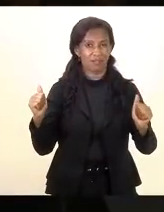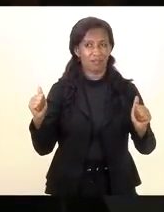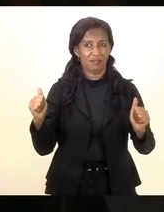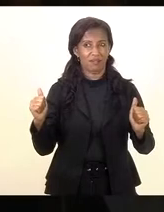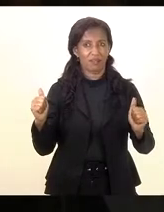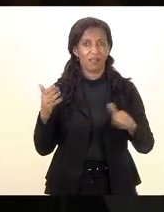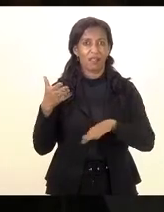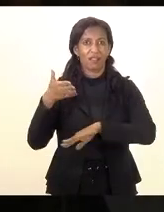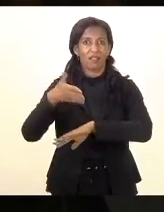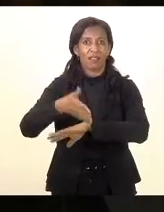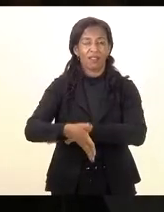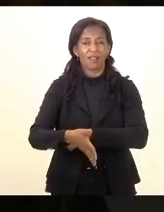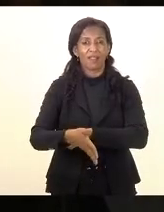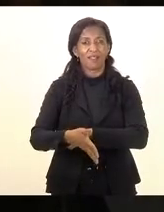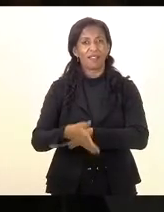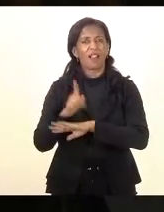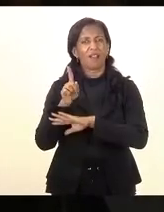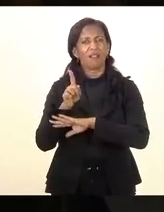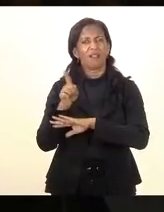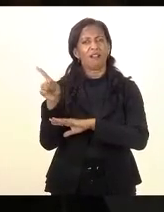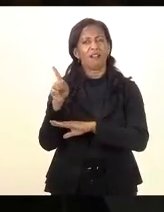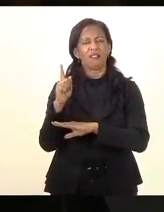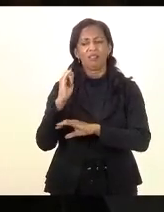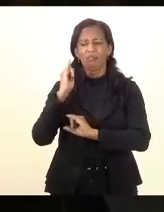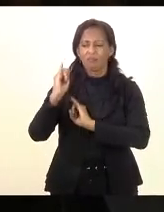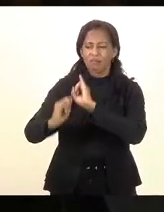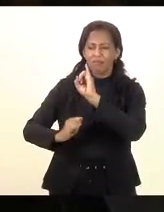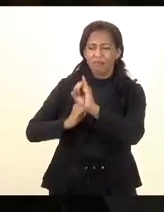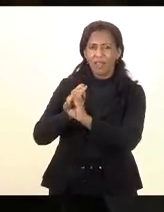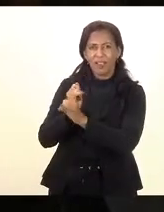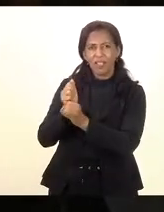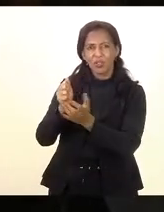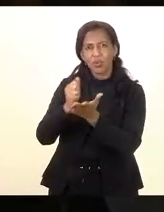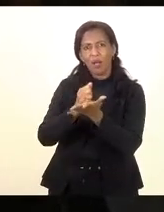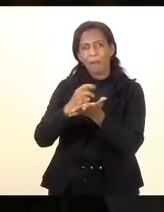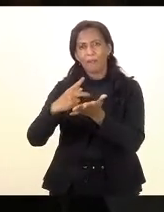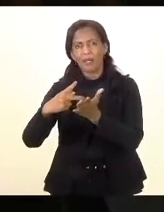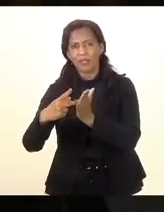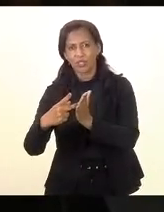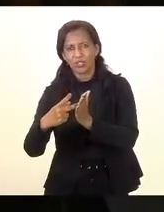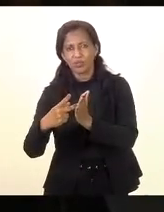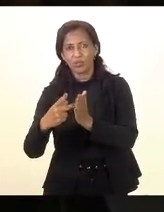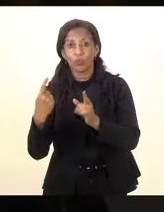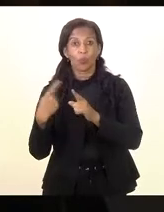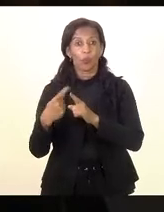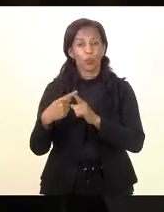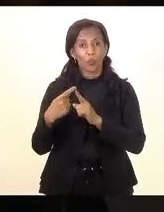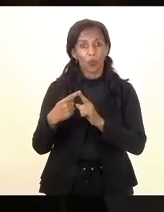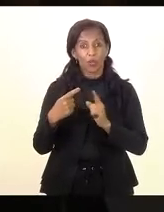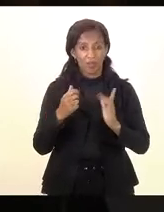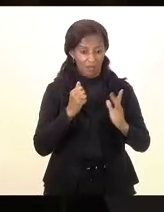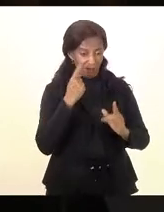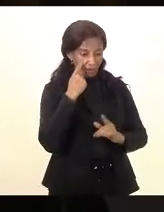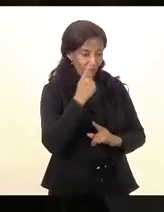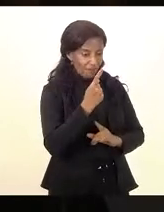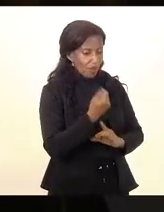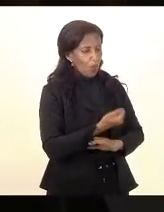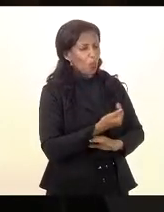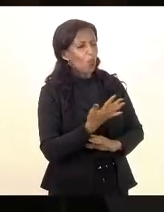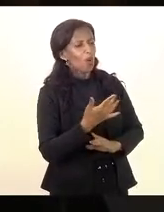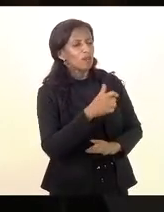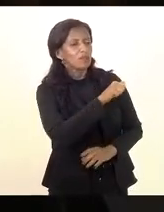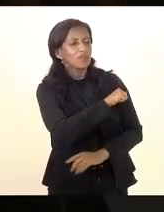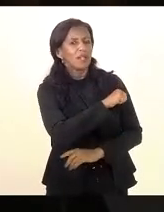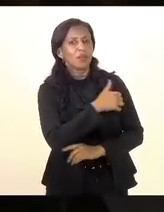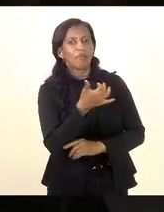entraram no aplicativo porque a média diária de acessos é de cerca